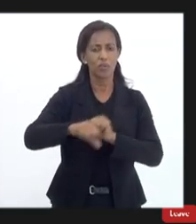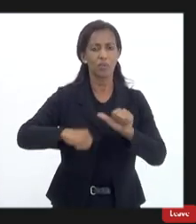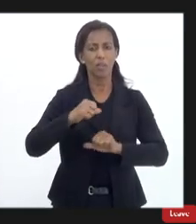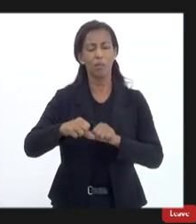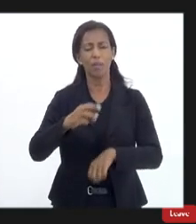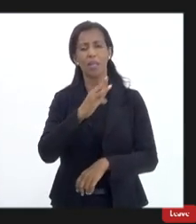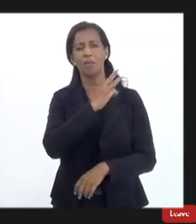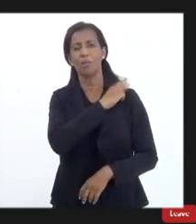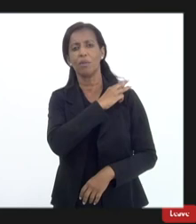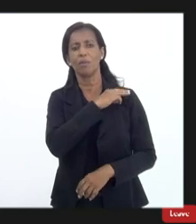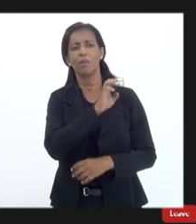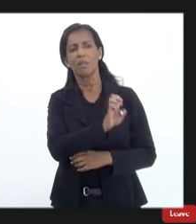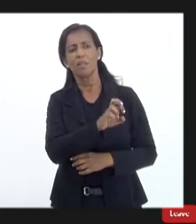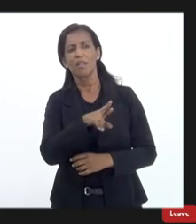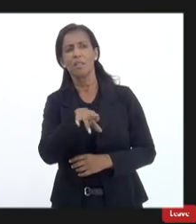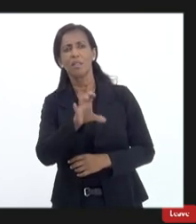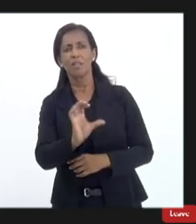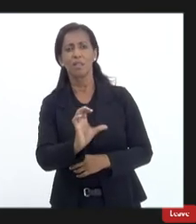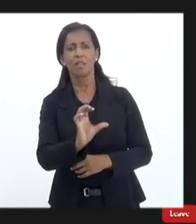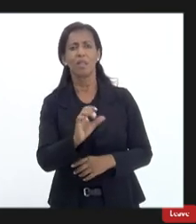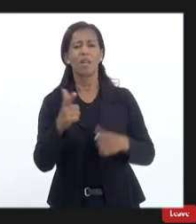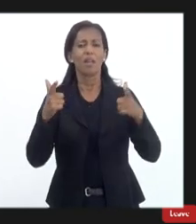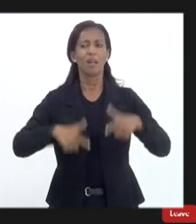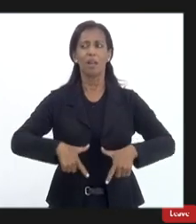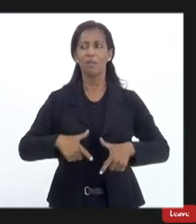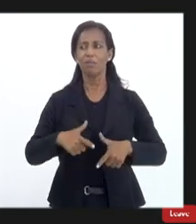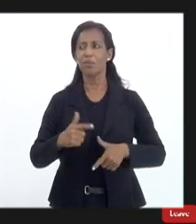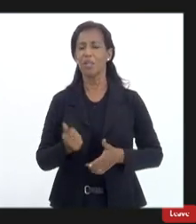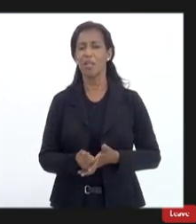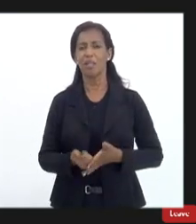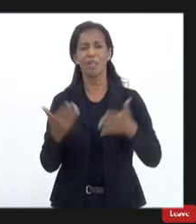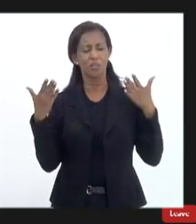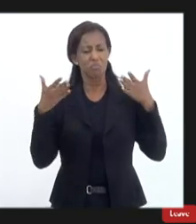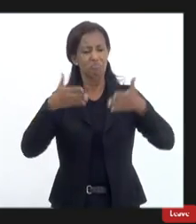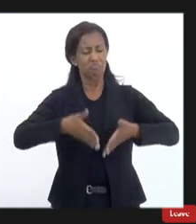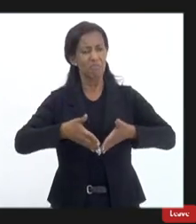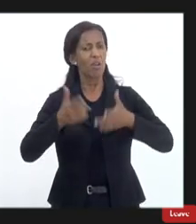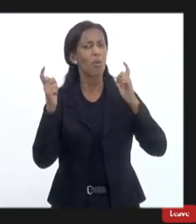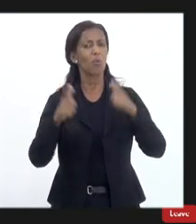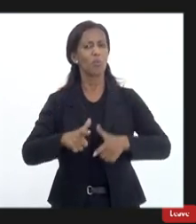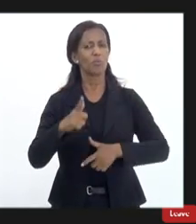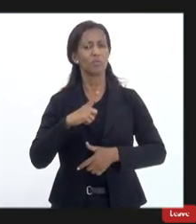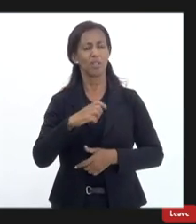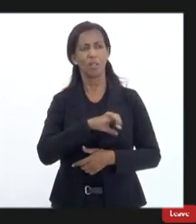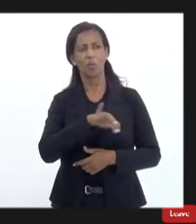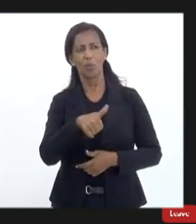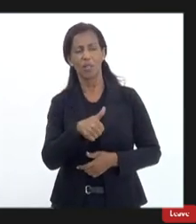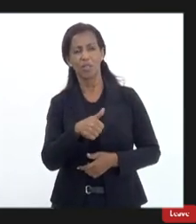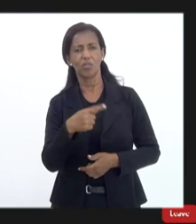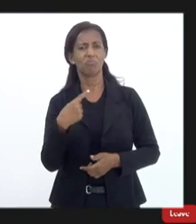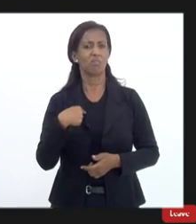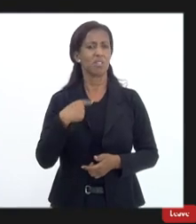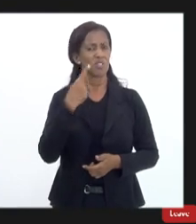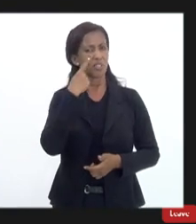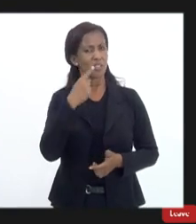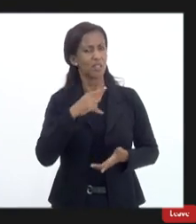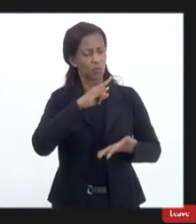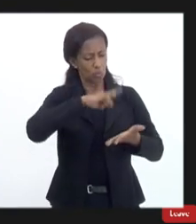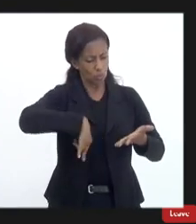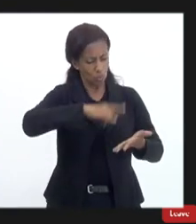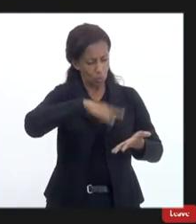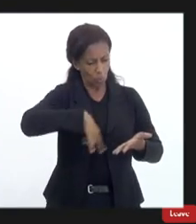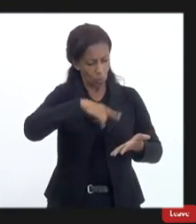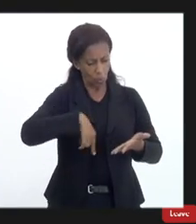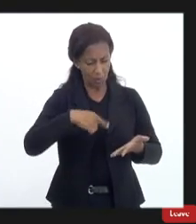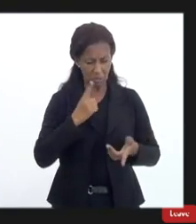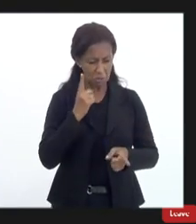da SEDUC? Aonde que está as questões específicas da educação de jovens e adultos? A gente tem se debruçado sobre os documentos que estão lançados e a